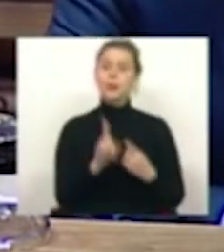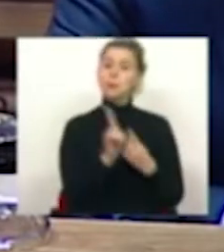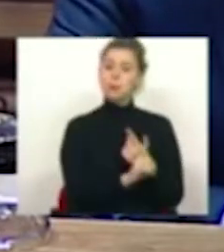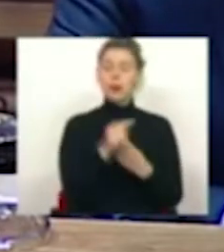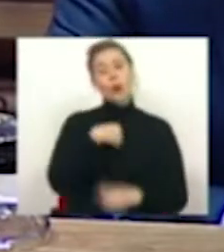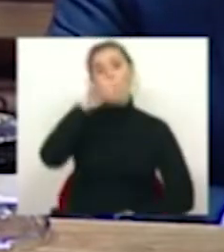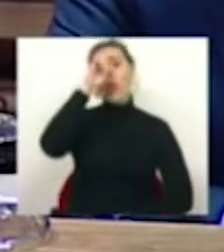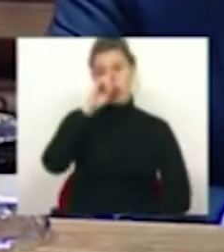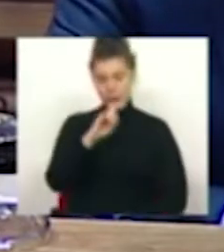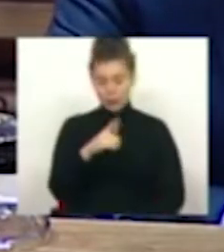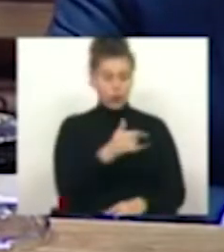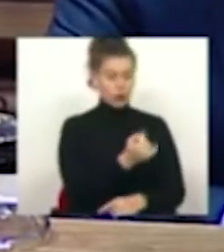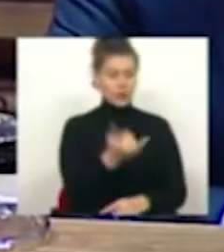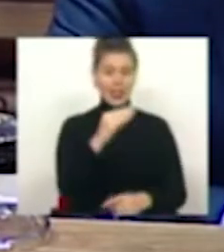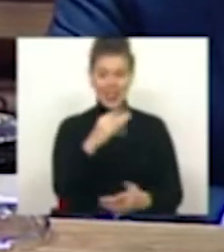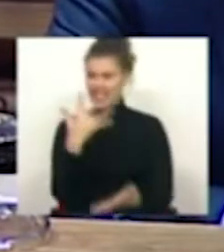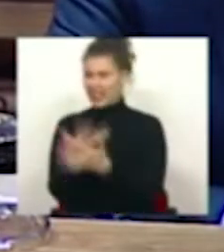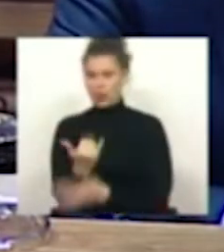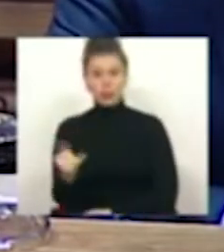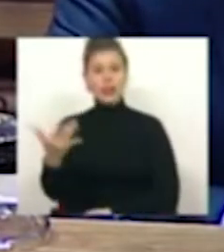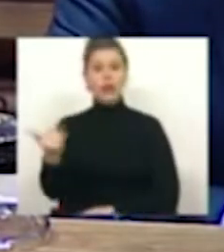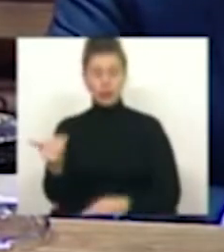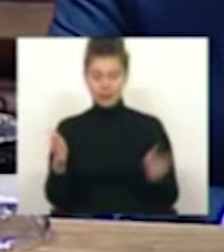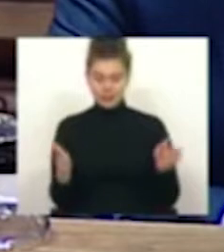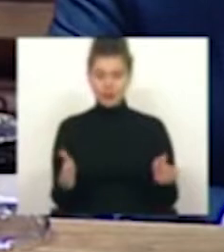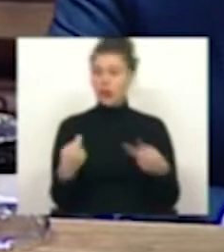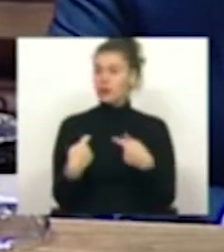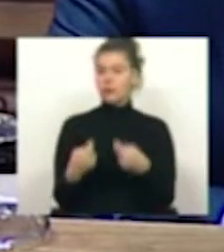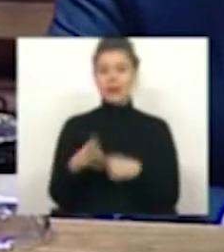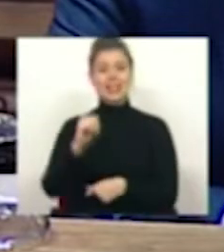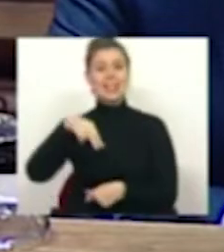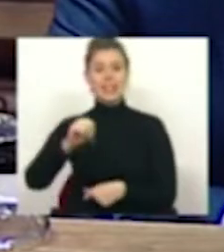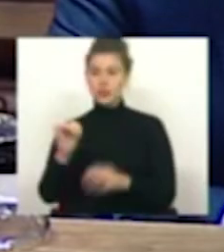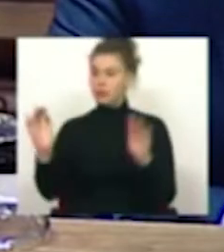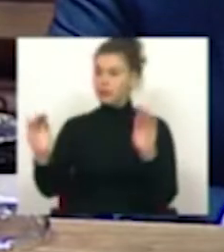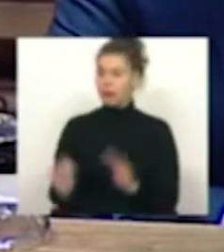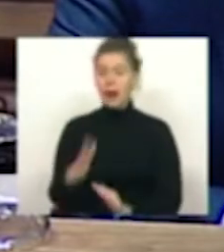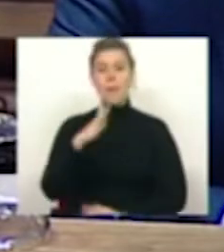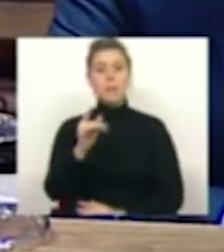lugar entre as sms